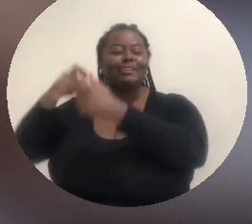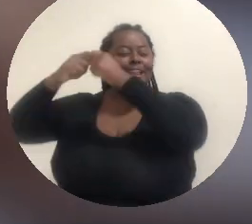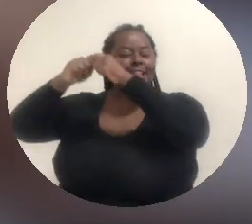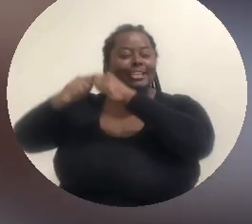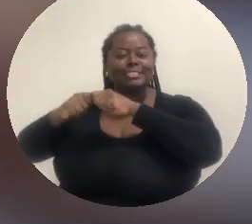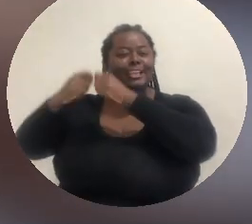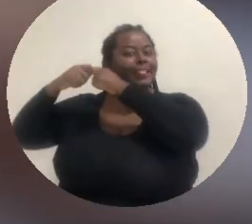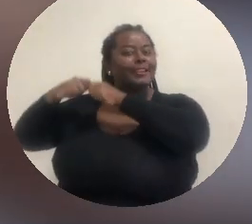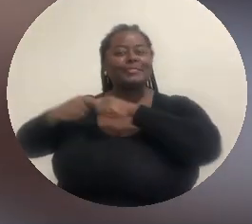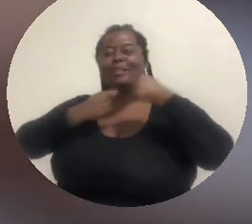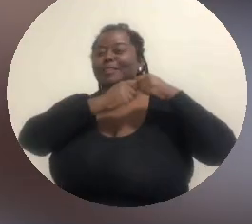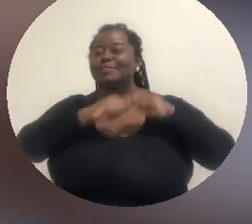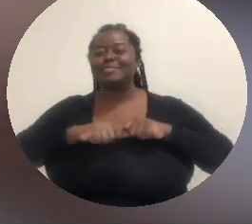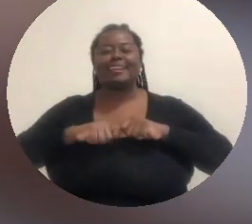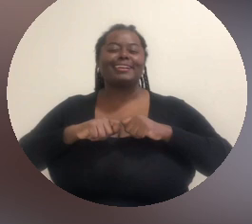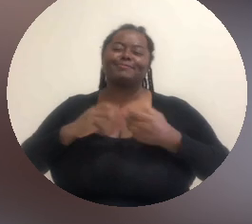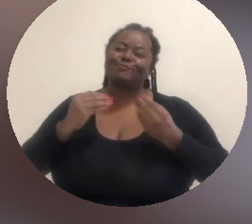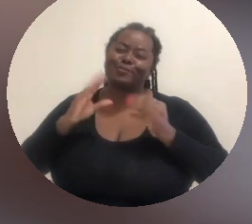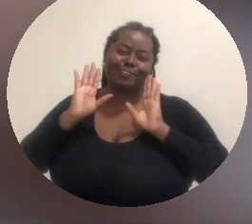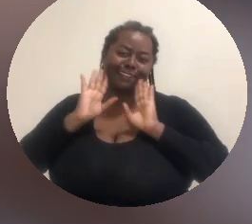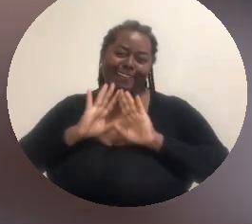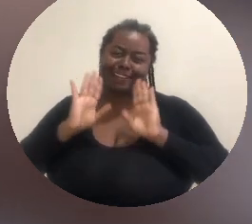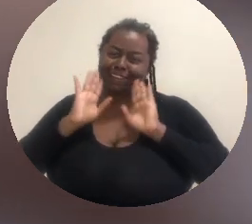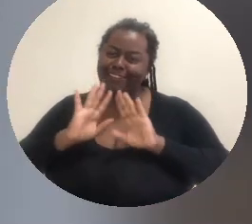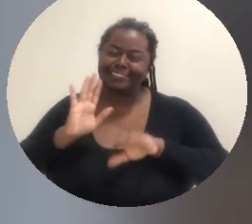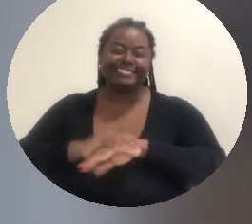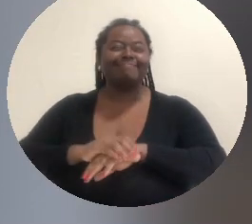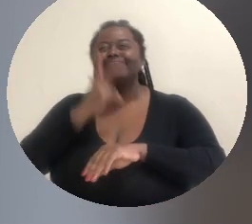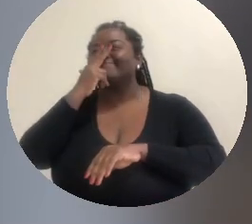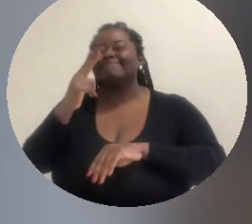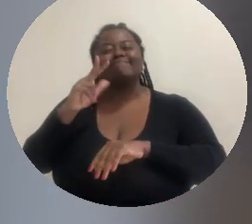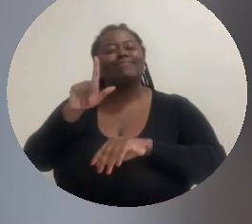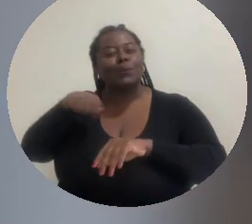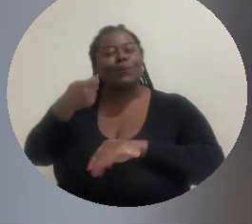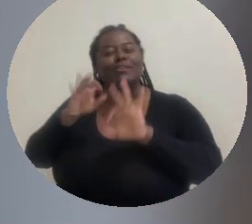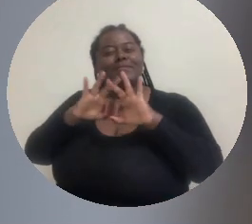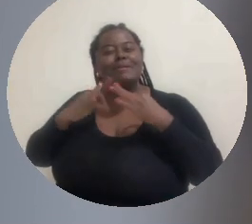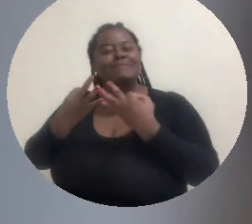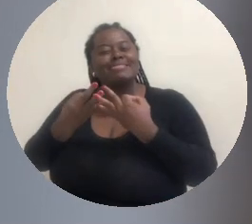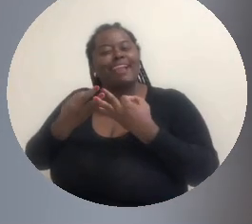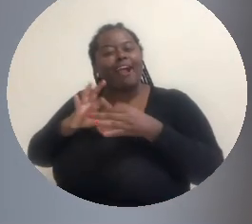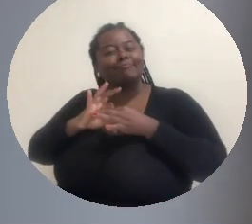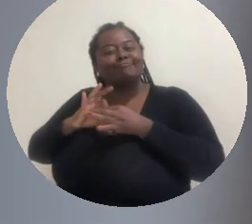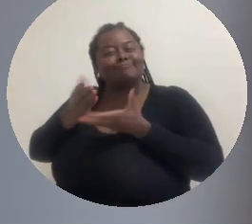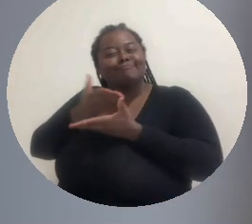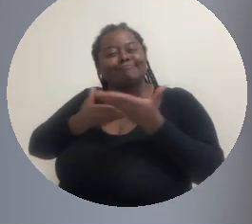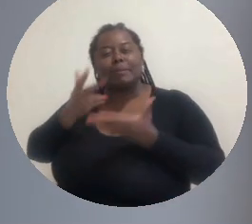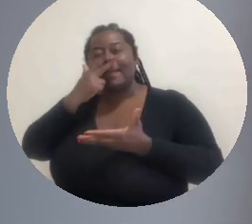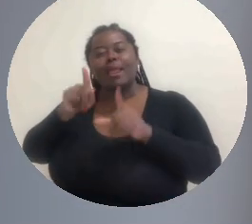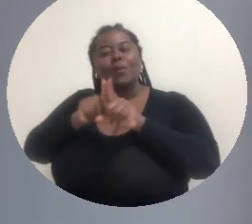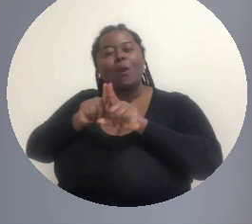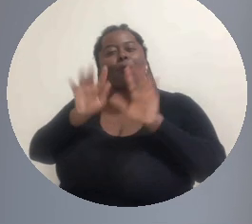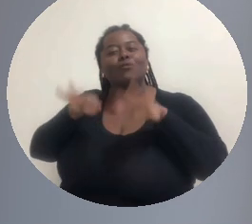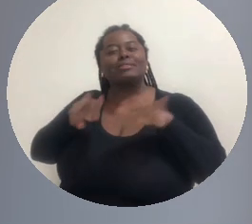cabelo. Era uma coisa muito legal mesmo. Ficou assim, um estilo família. Parecia final de semana,